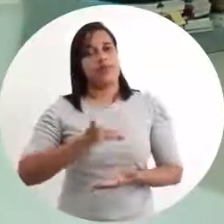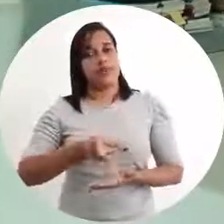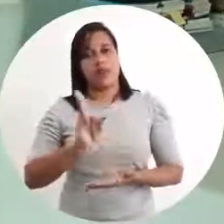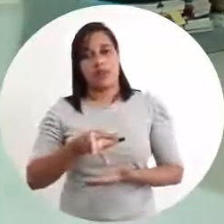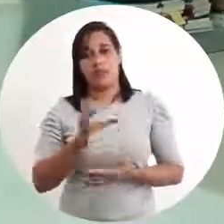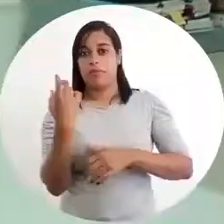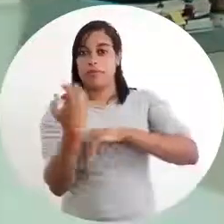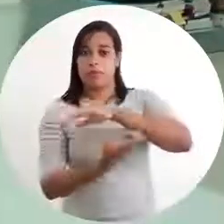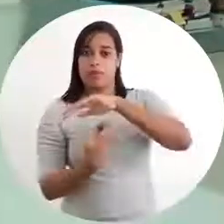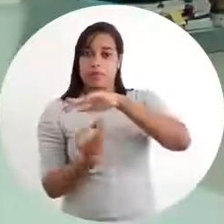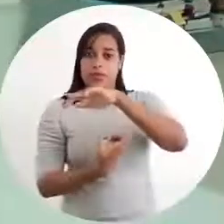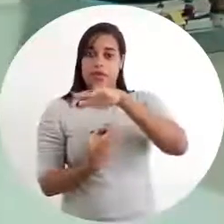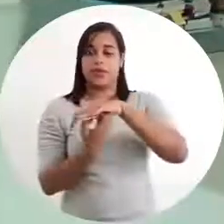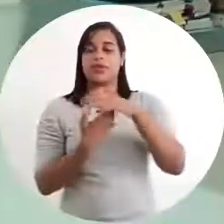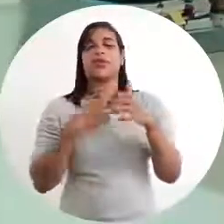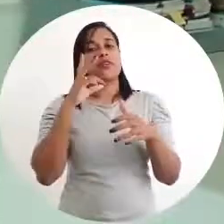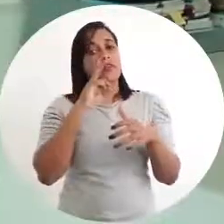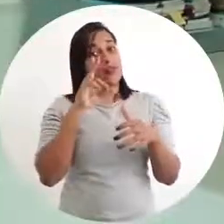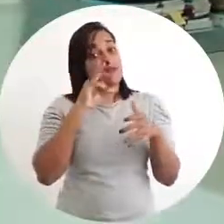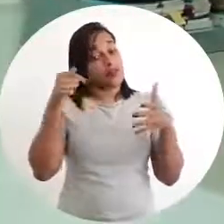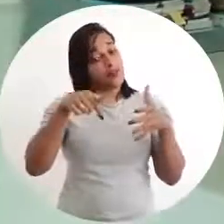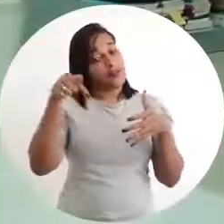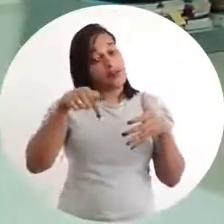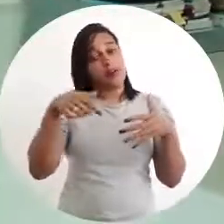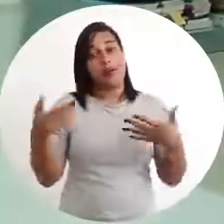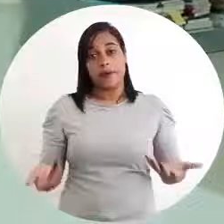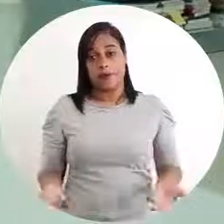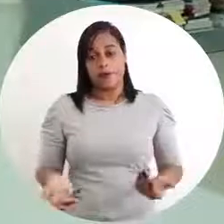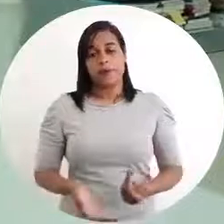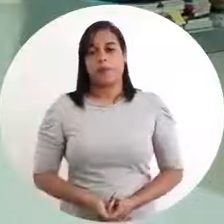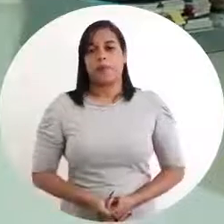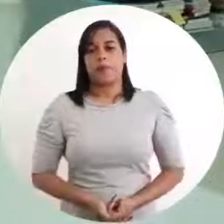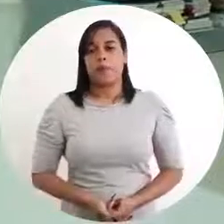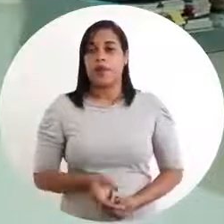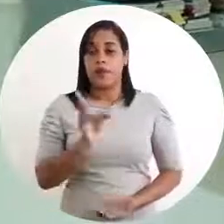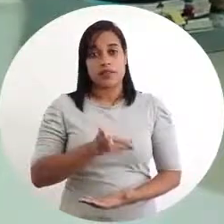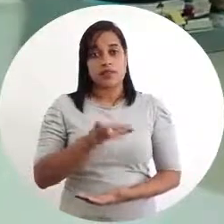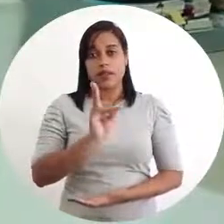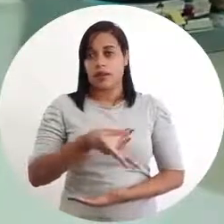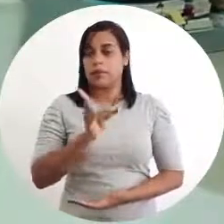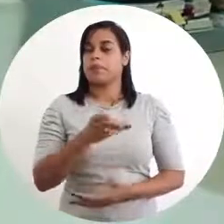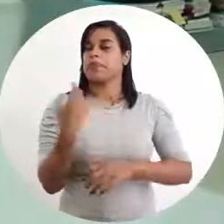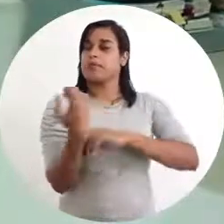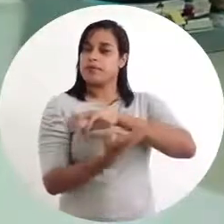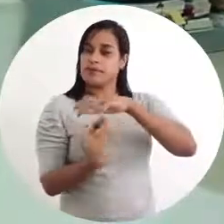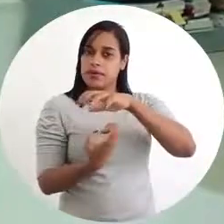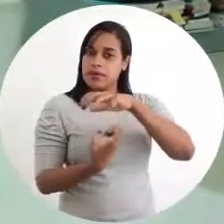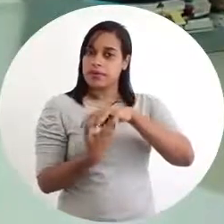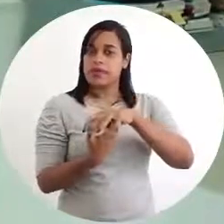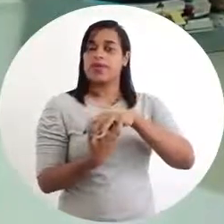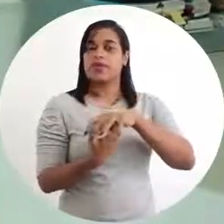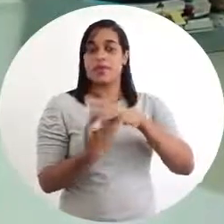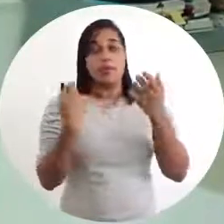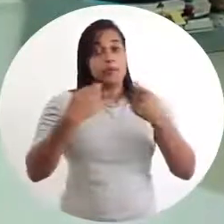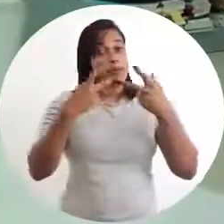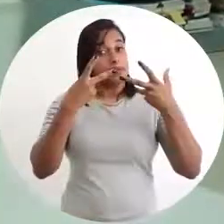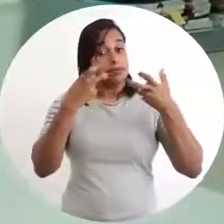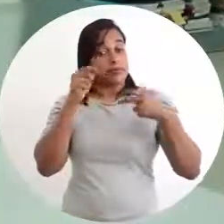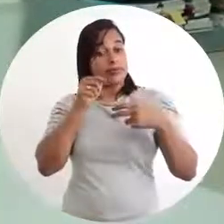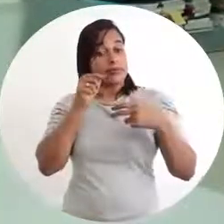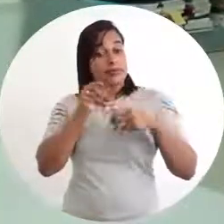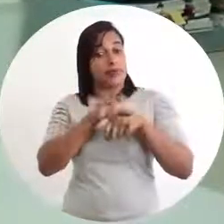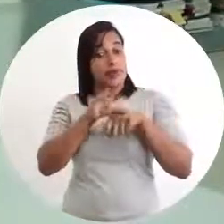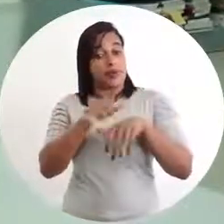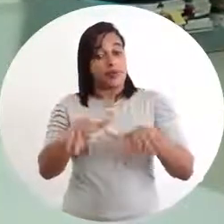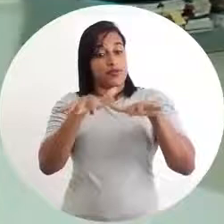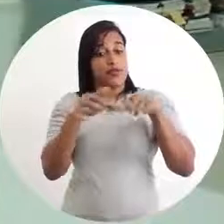ligada à questão da empresa, que a gente vai ver aqui. Então, essa questão circunstancial da empresa, ela deve observar a